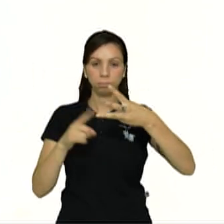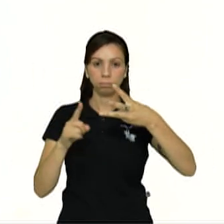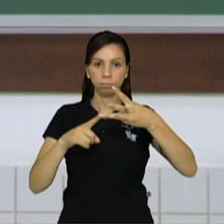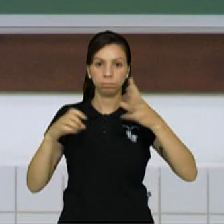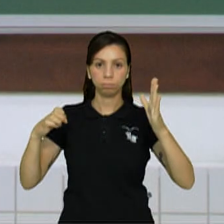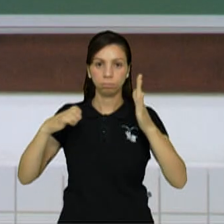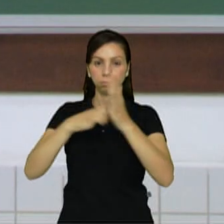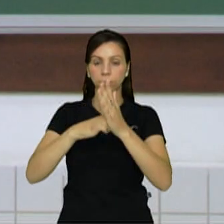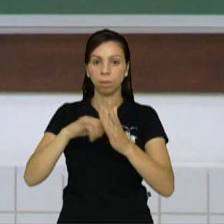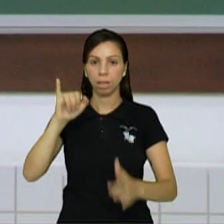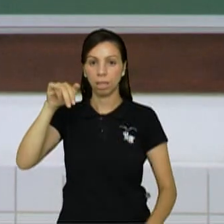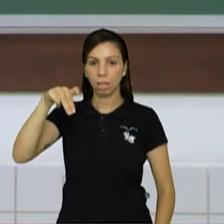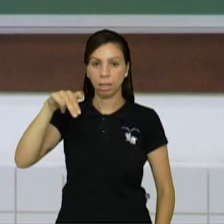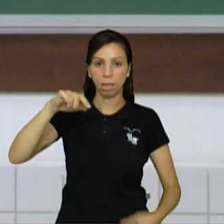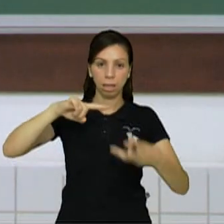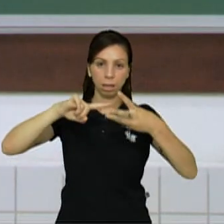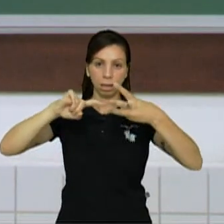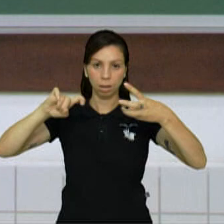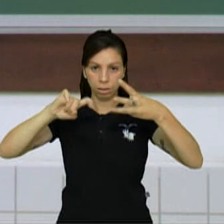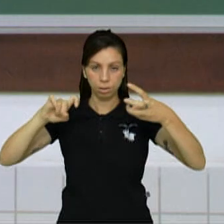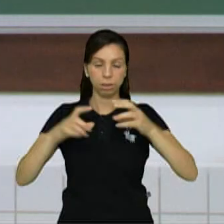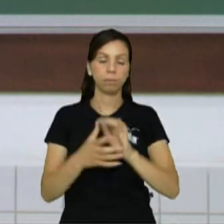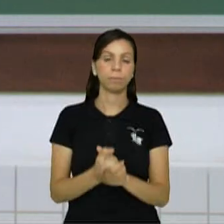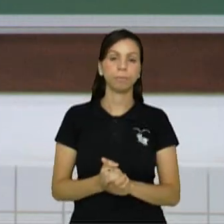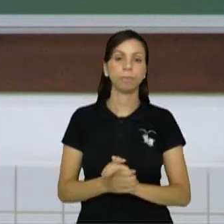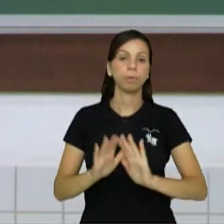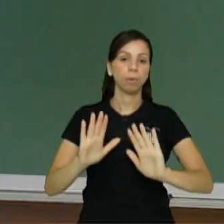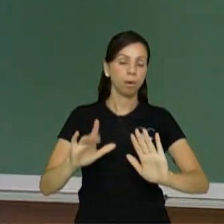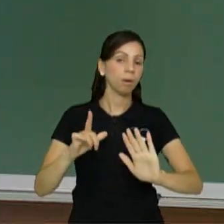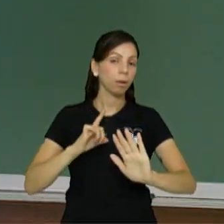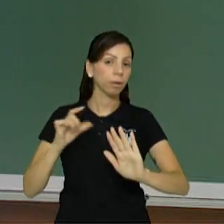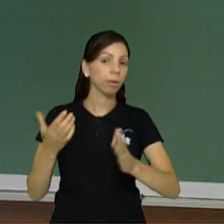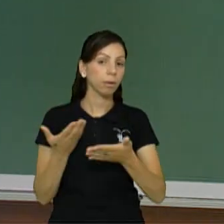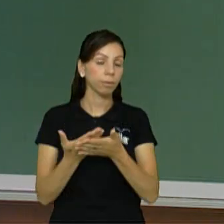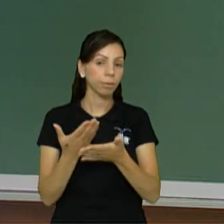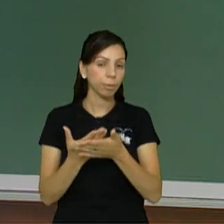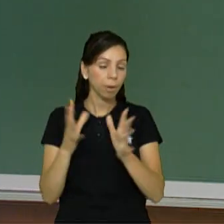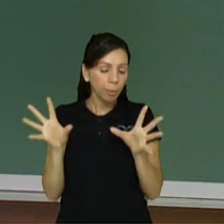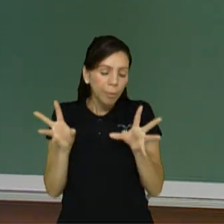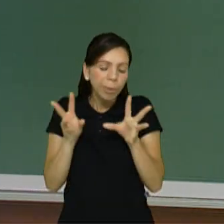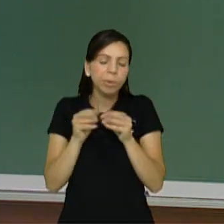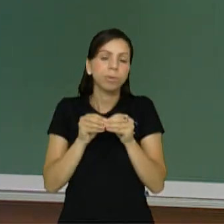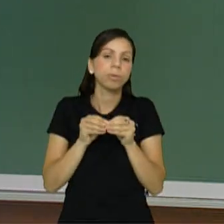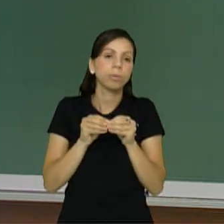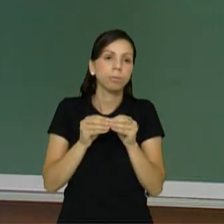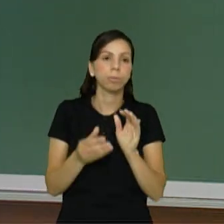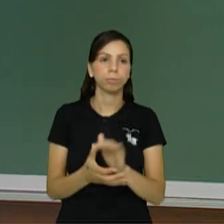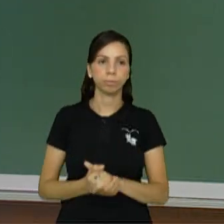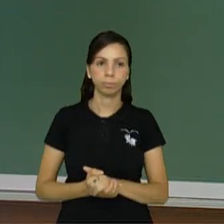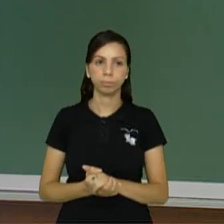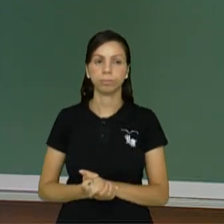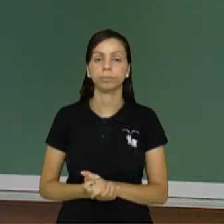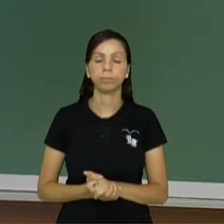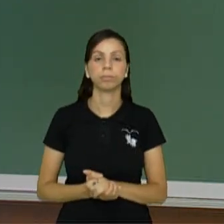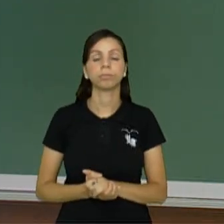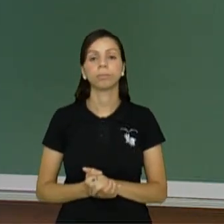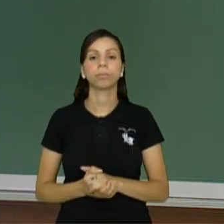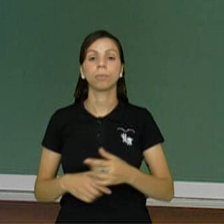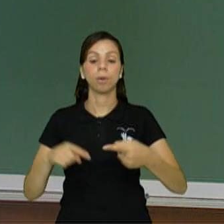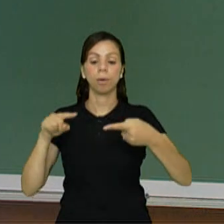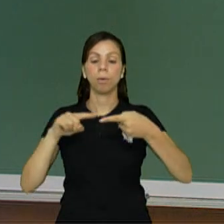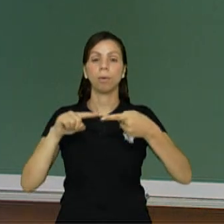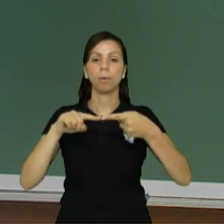colisão inelástica. Pessoal, e aqui nesta aula eu trago para você um resumo. Olha só, a colisão